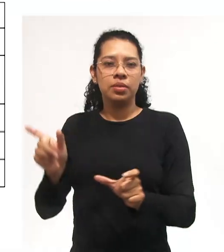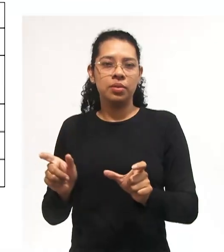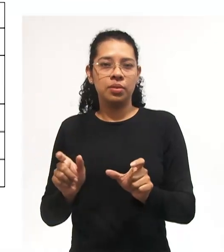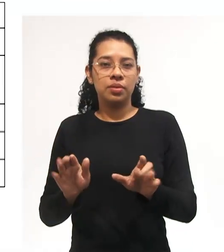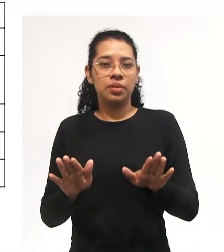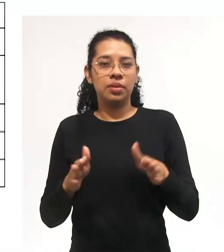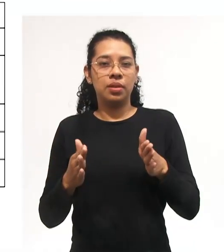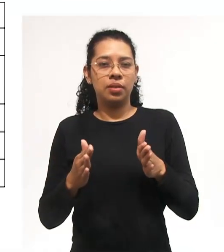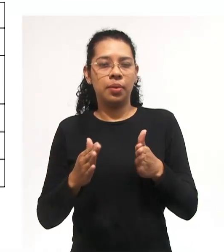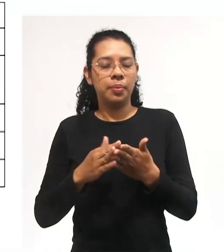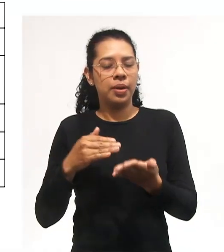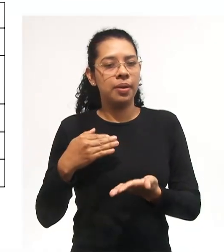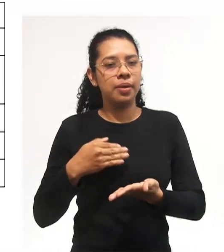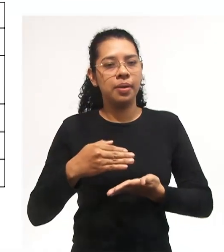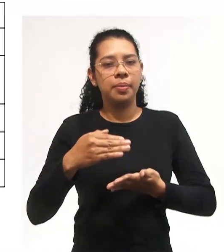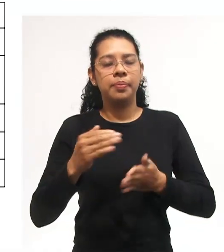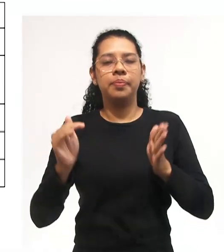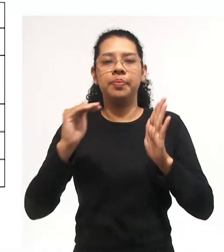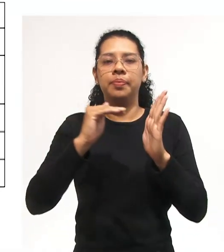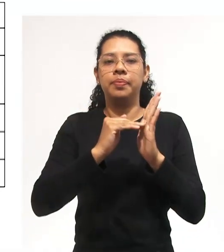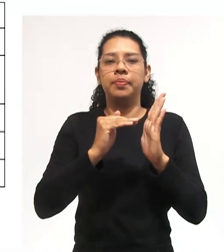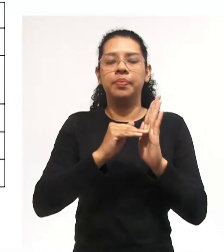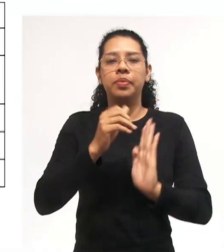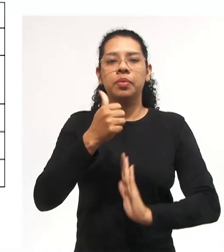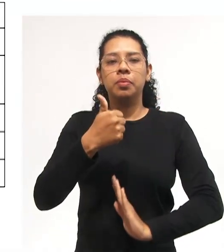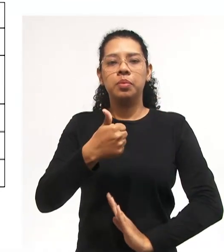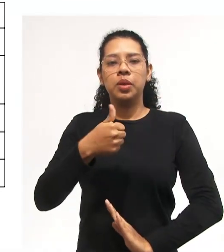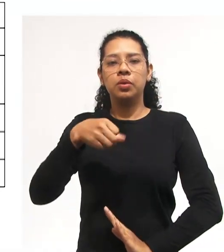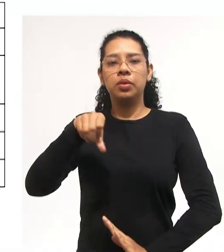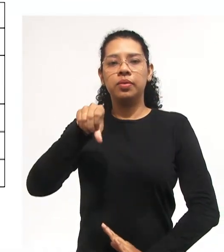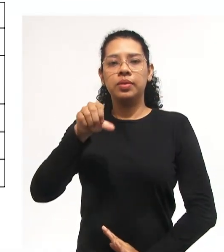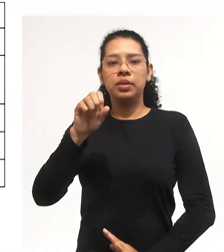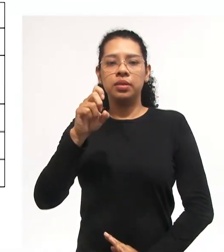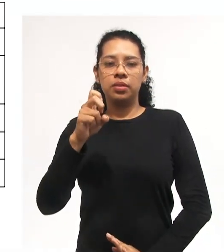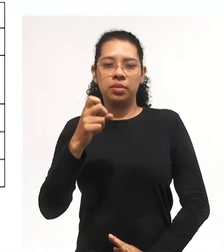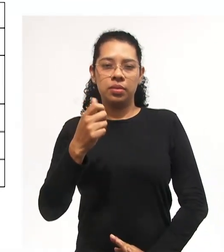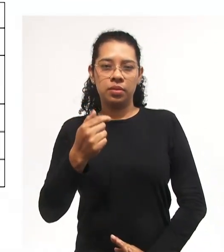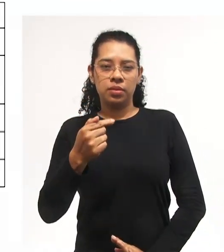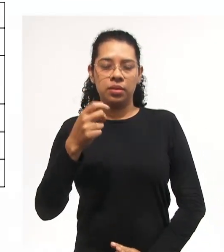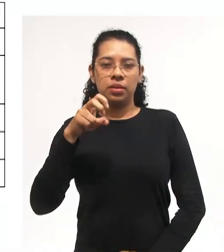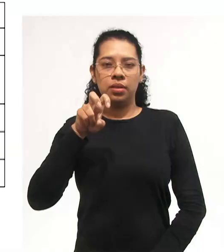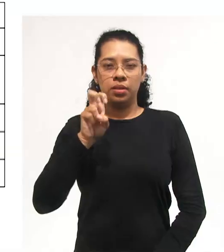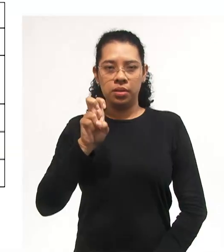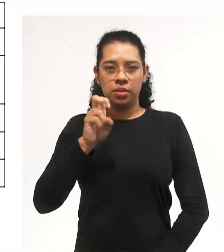1965, ou até lá, ainda nessa